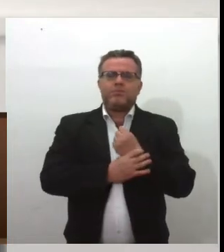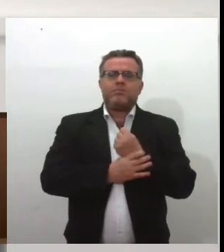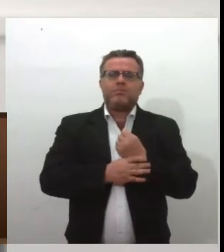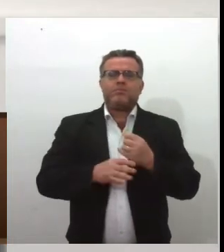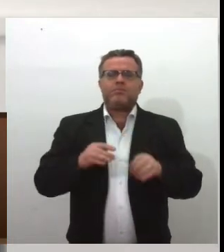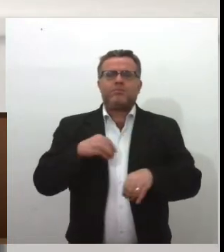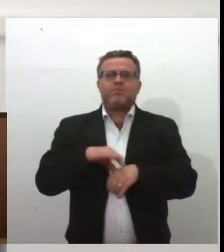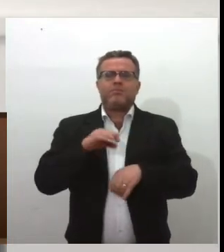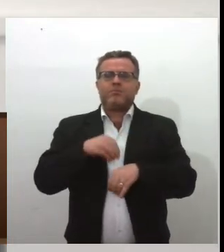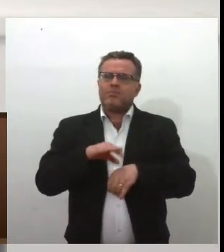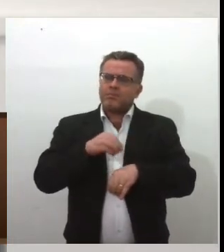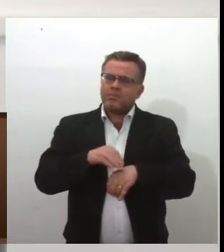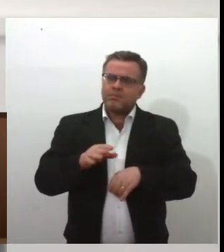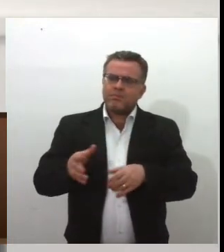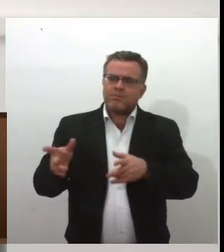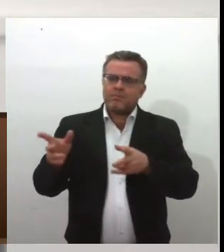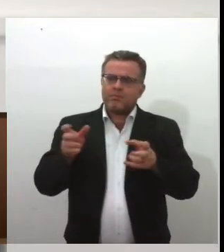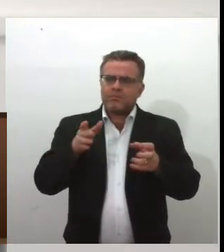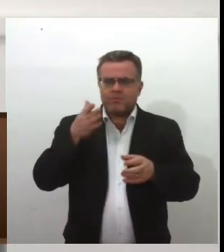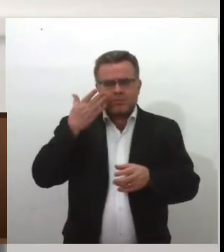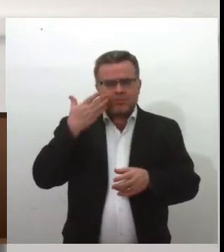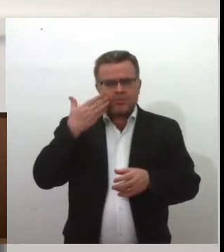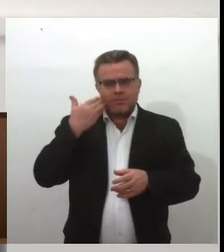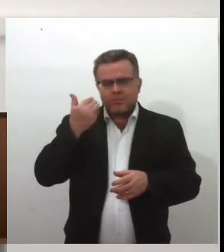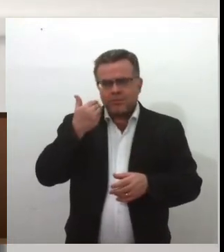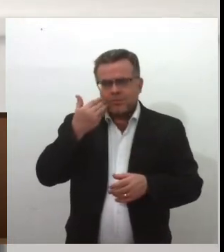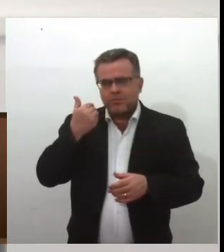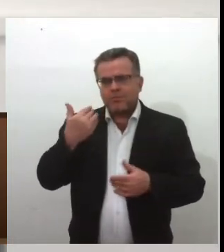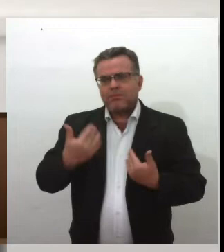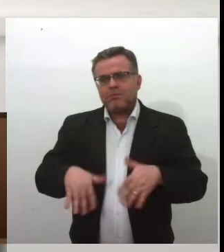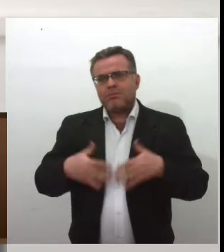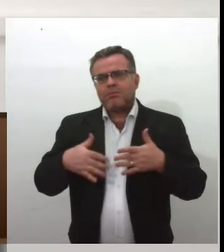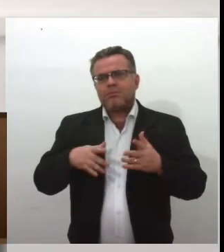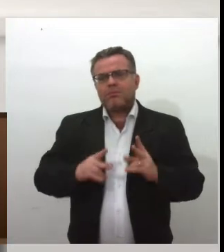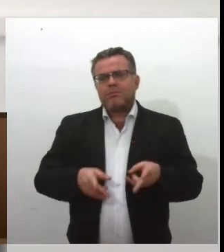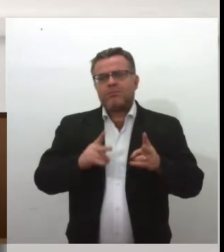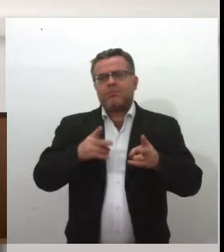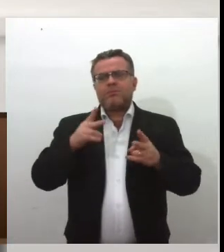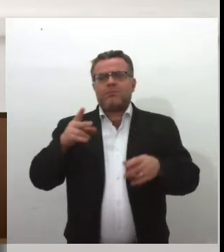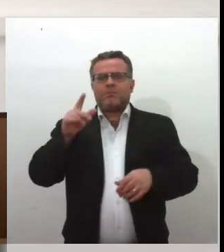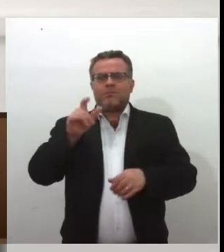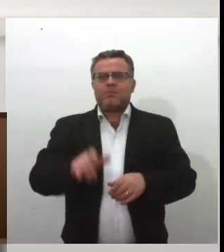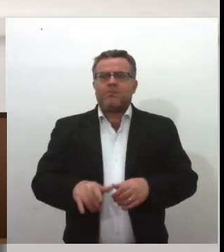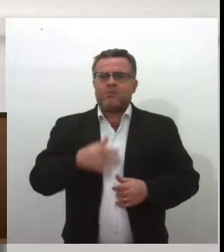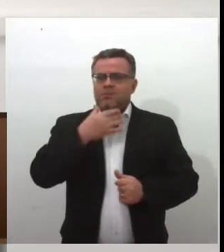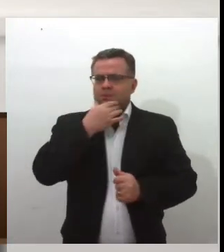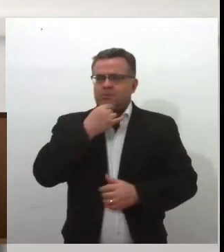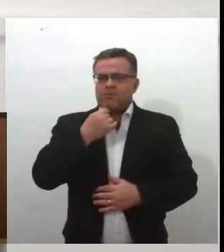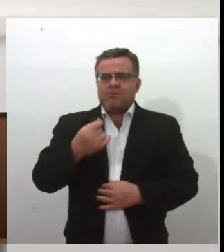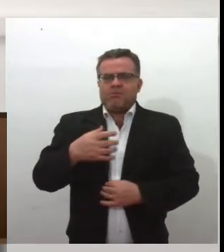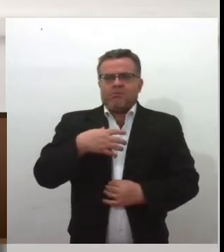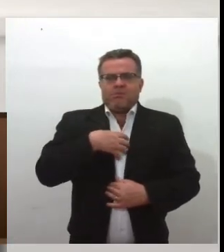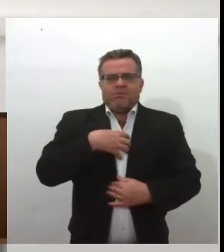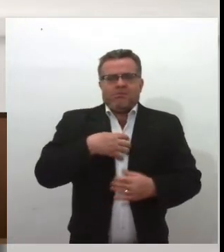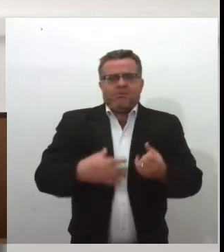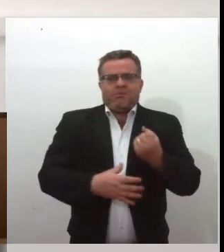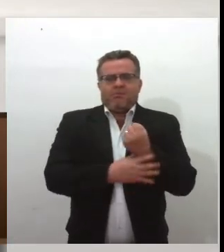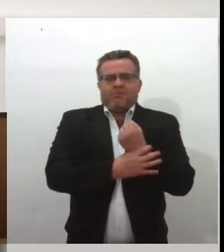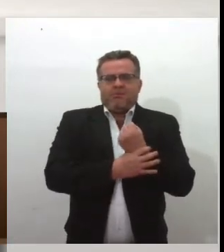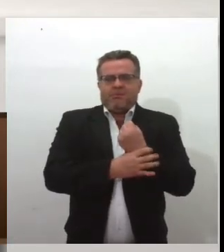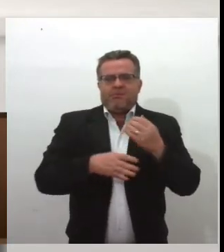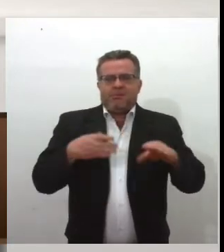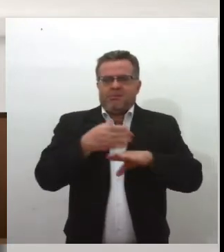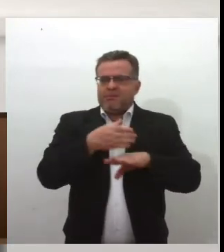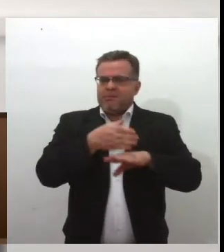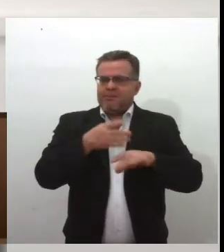informação, esse homem em desenvolvimento, ele vai sentir essa segurança e a confiança no profissional